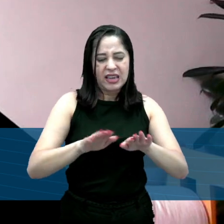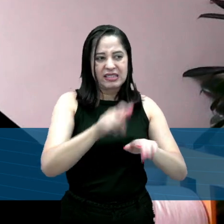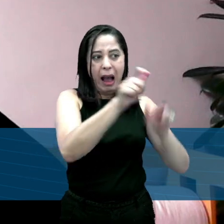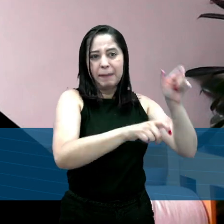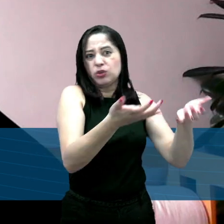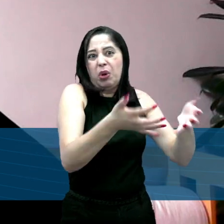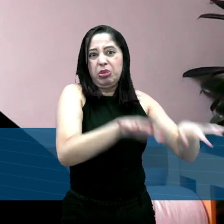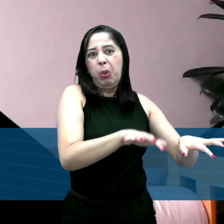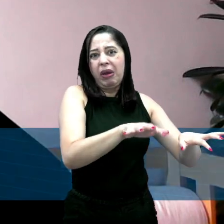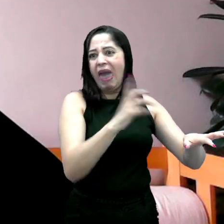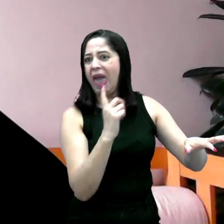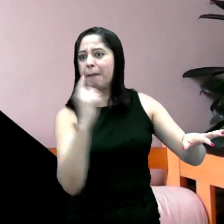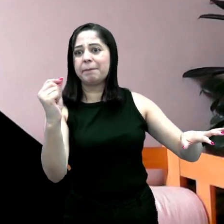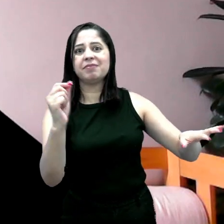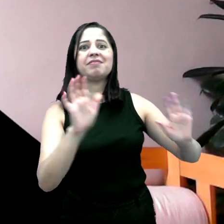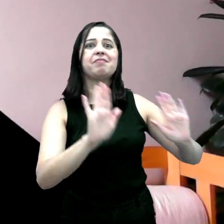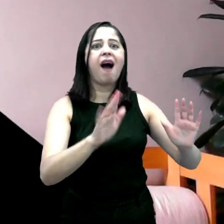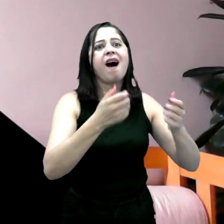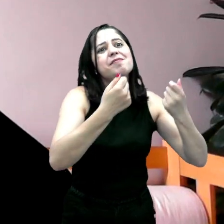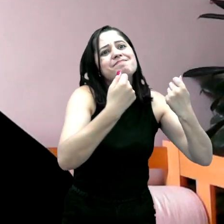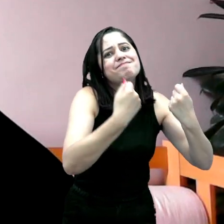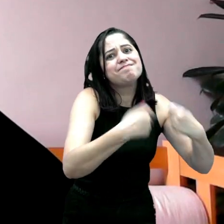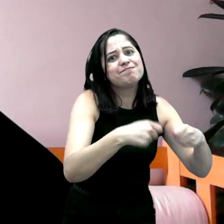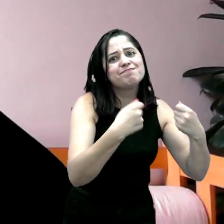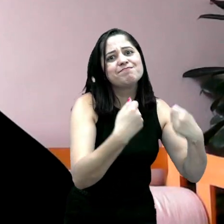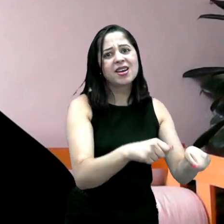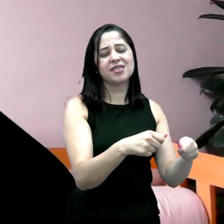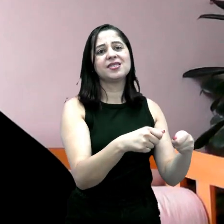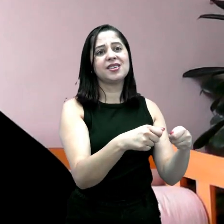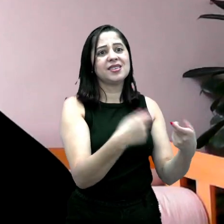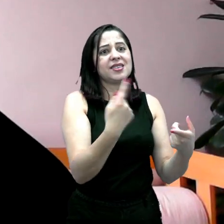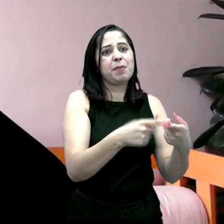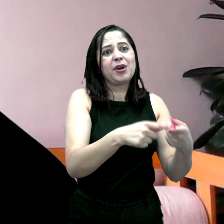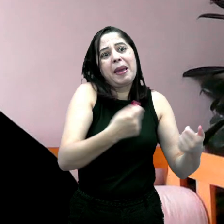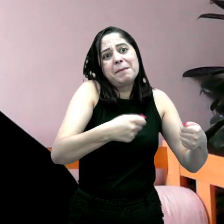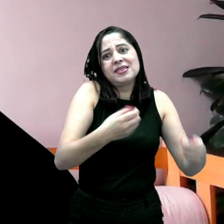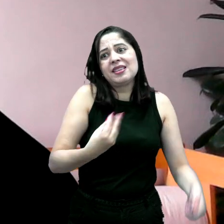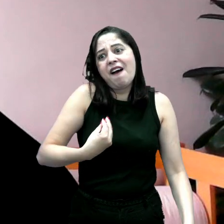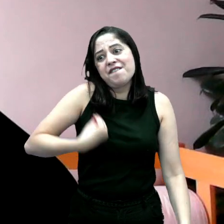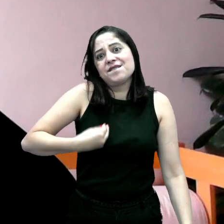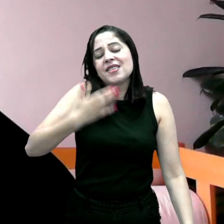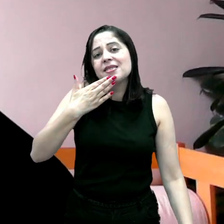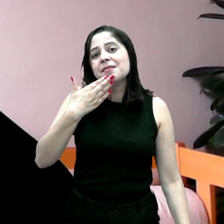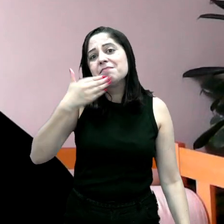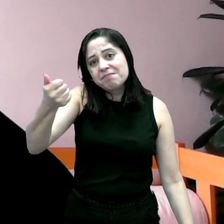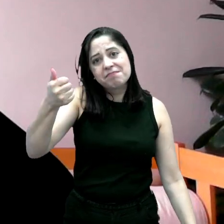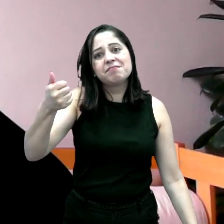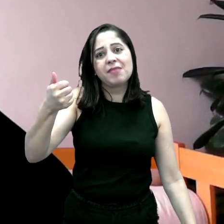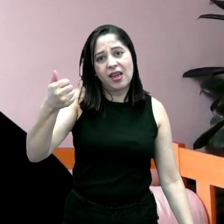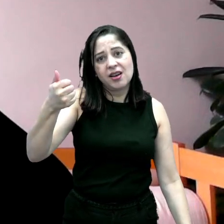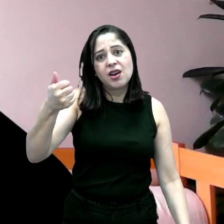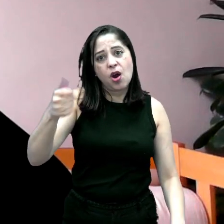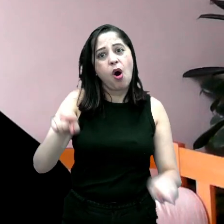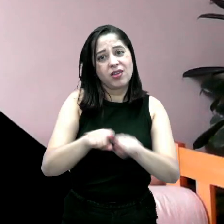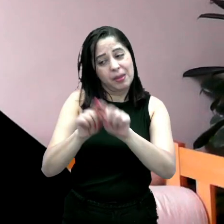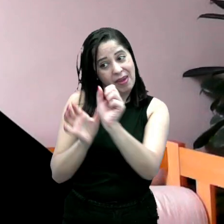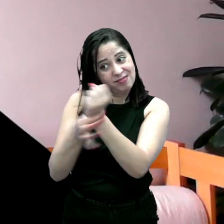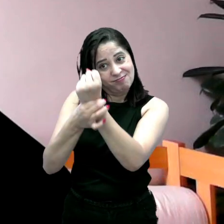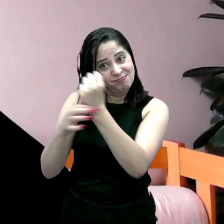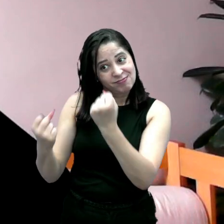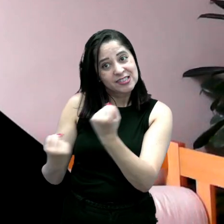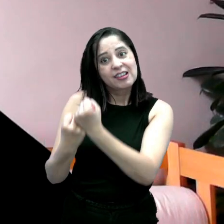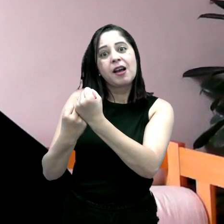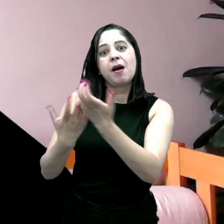vontade, mas sempre visando uma qualidade melhor, né, de vida, ou às vezes até mesmo uma rede de apoio.